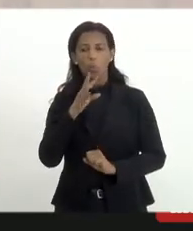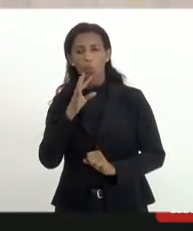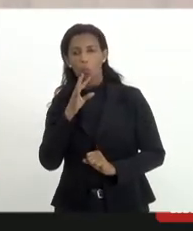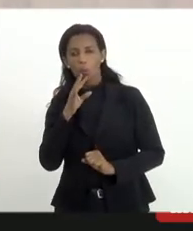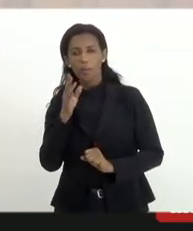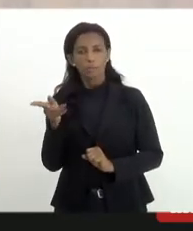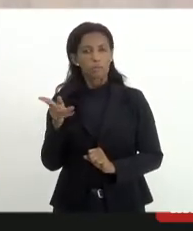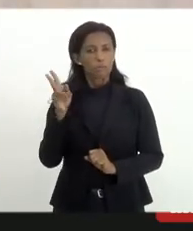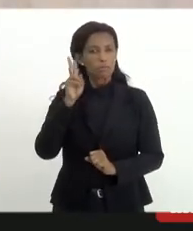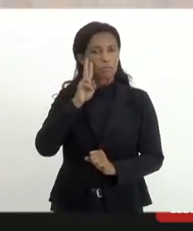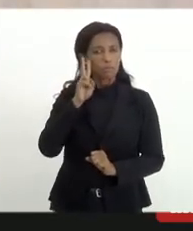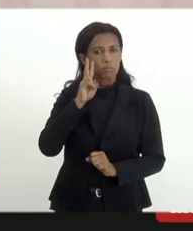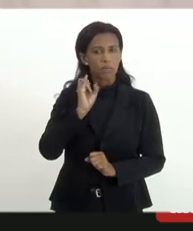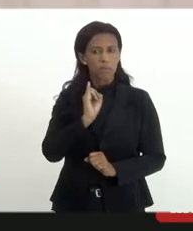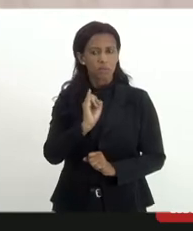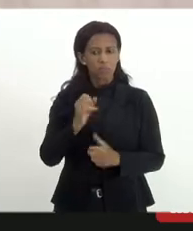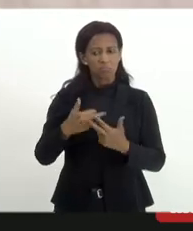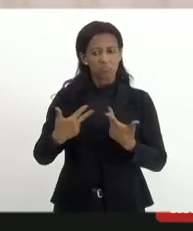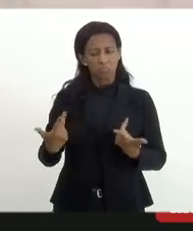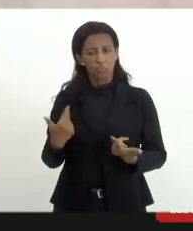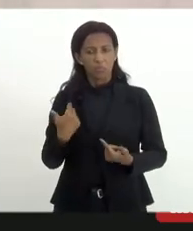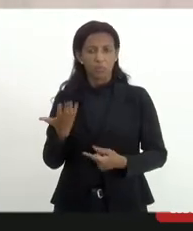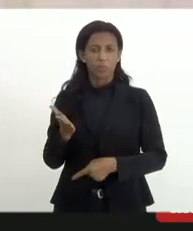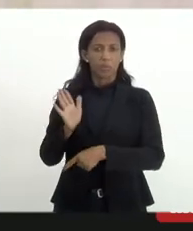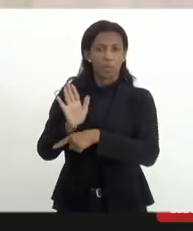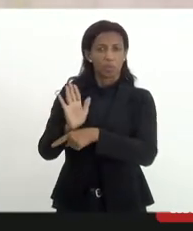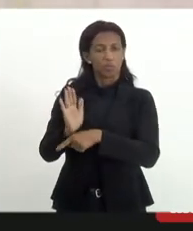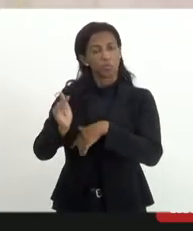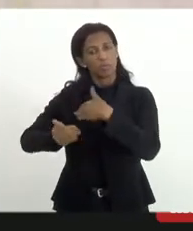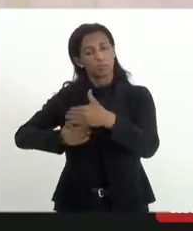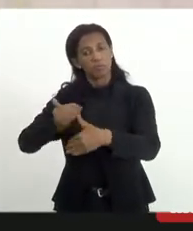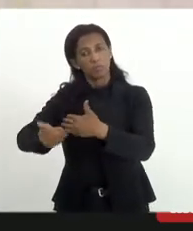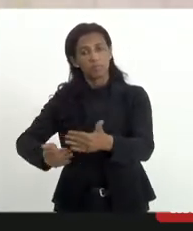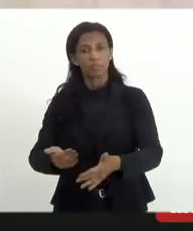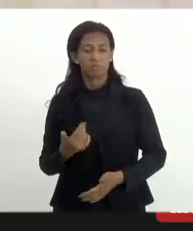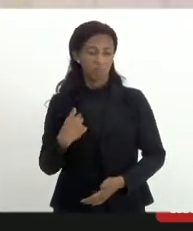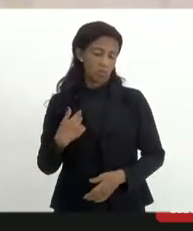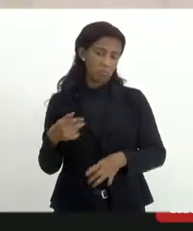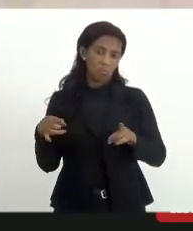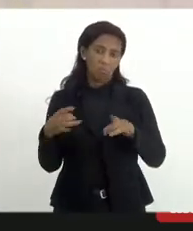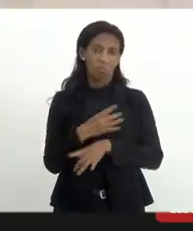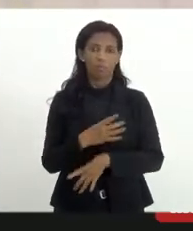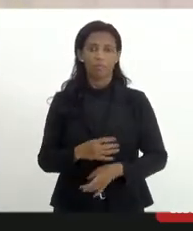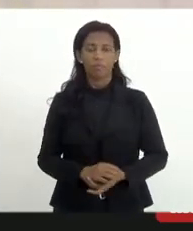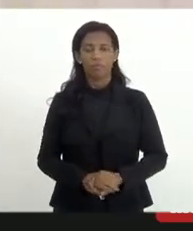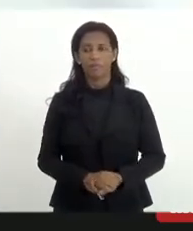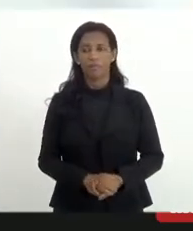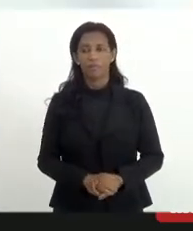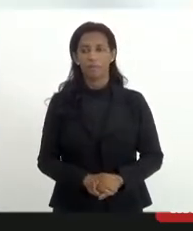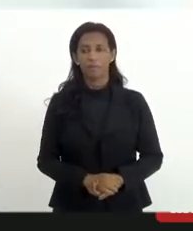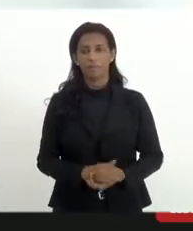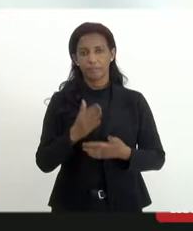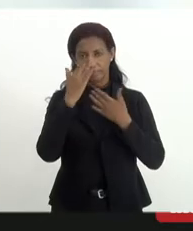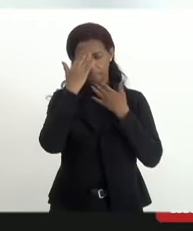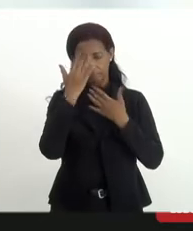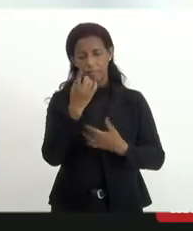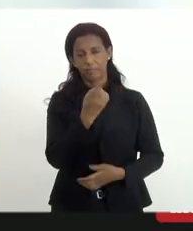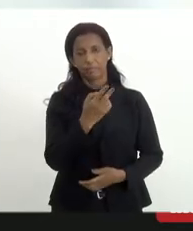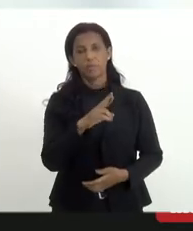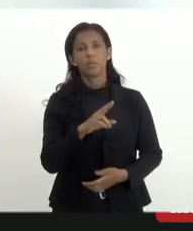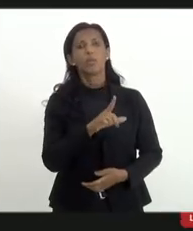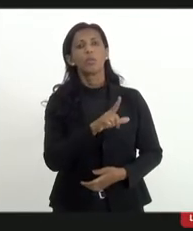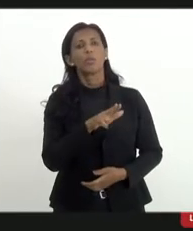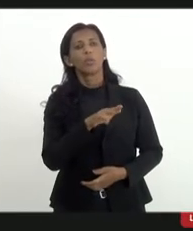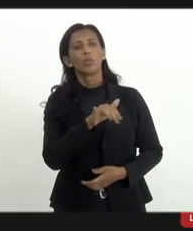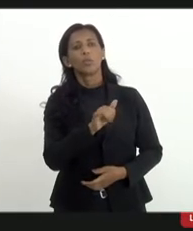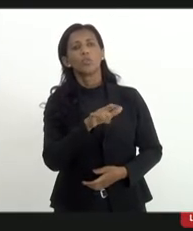teses, e se tiver alguma coisa que a gente possa contribuir mais na frente, estaremos à disposição. Obrigado, doutora Karine. Doutor Luiz